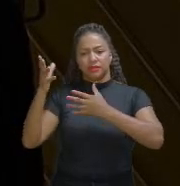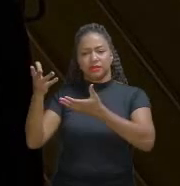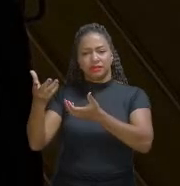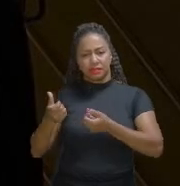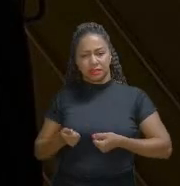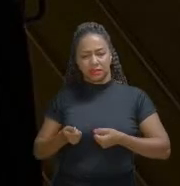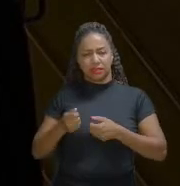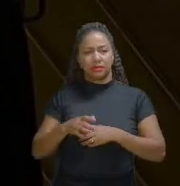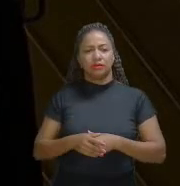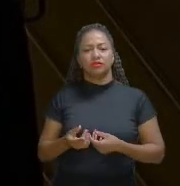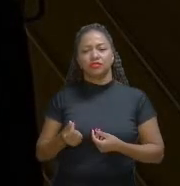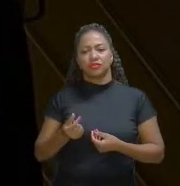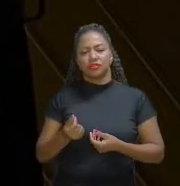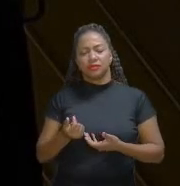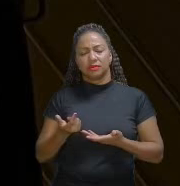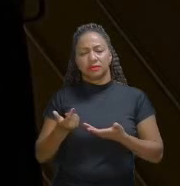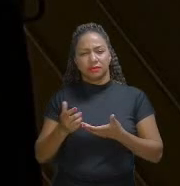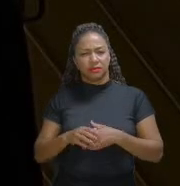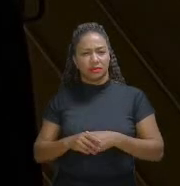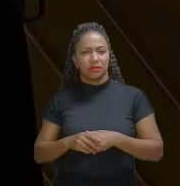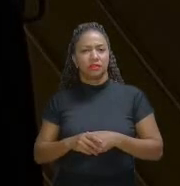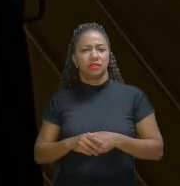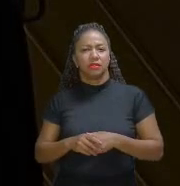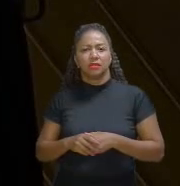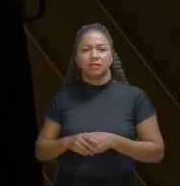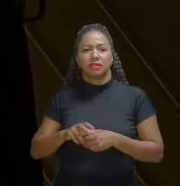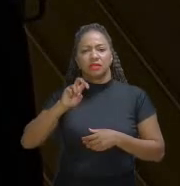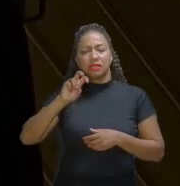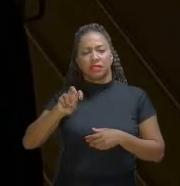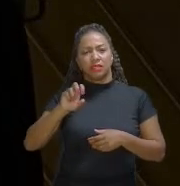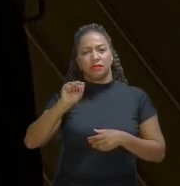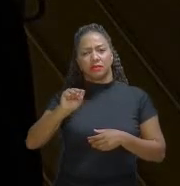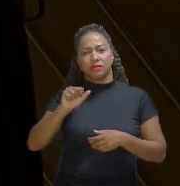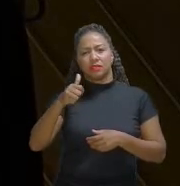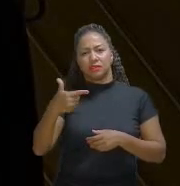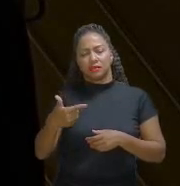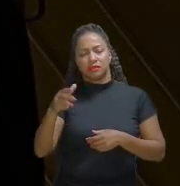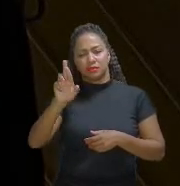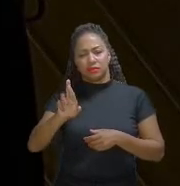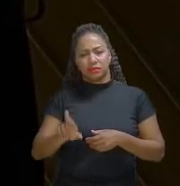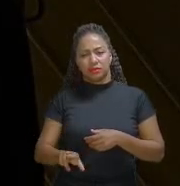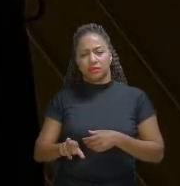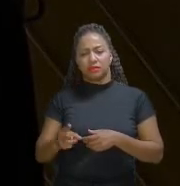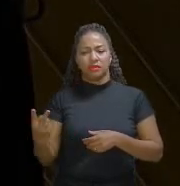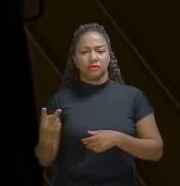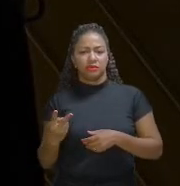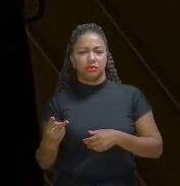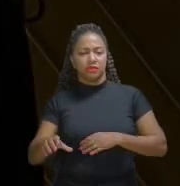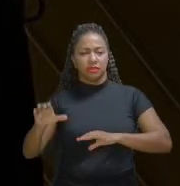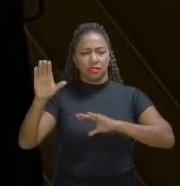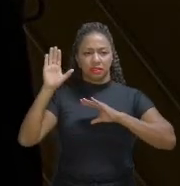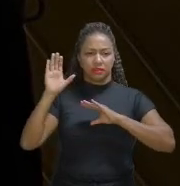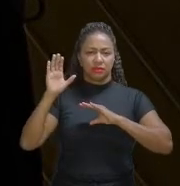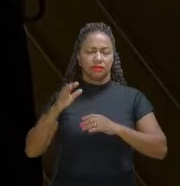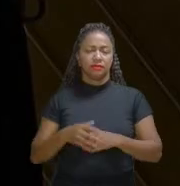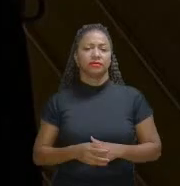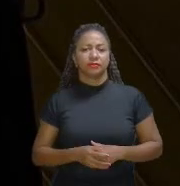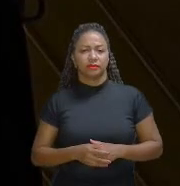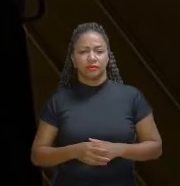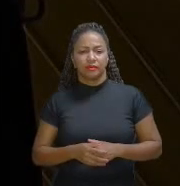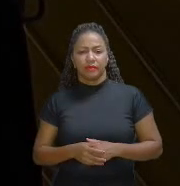uma doação única, estimável no valor simbólico de R$ 582, todas as diversas candidatas. Portanto, a